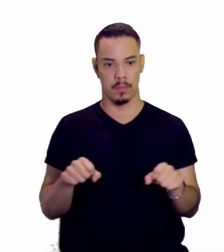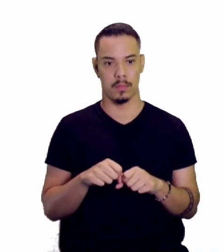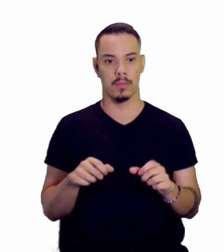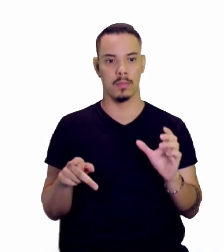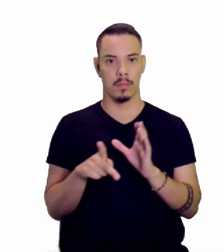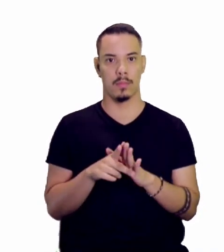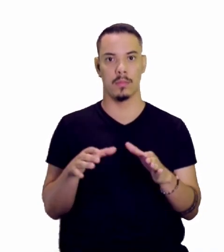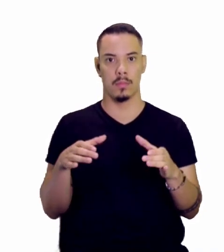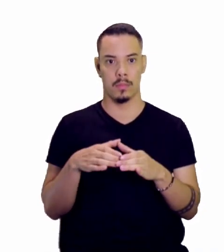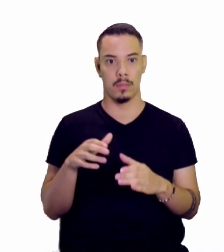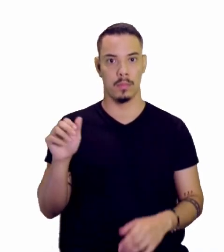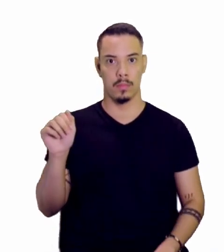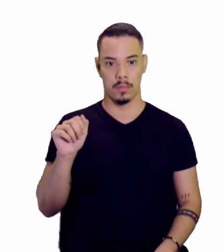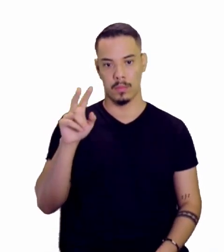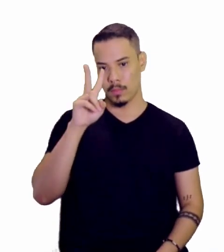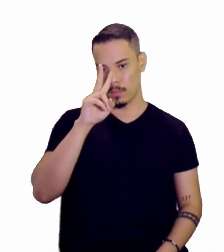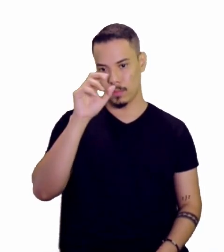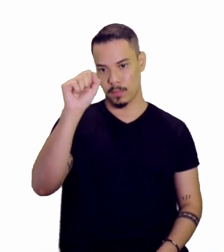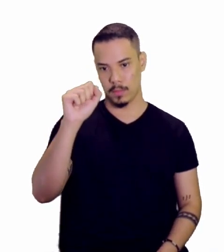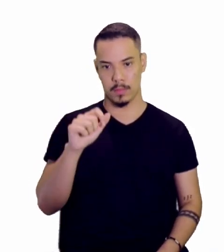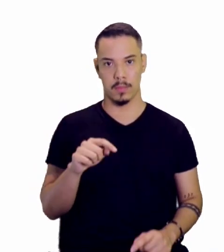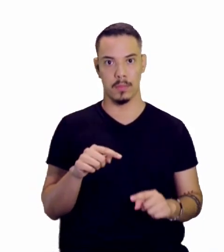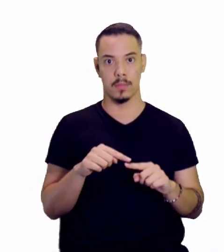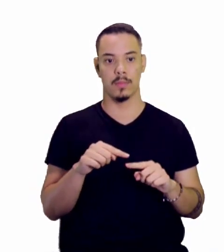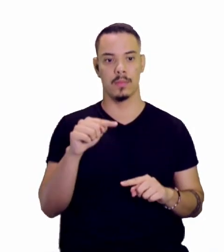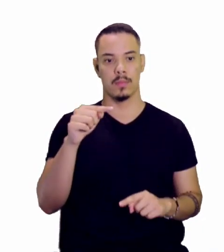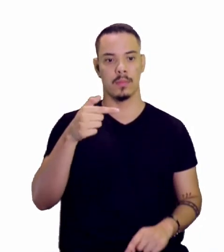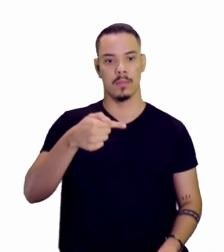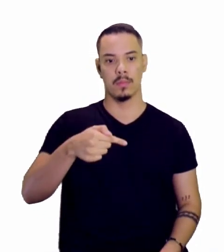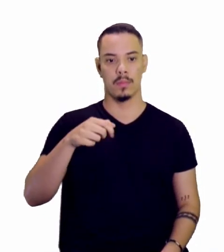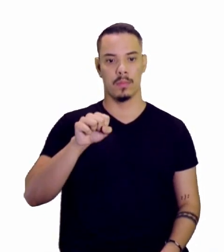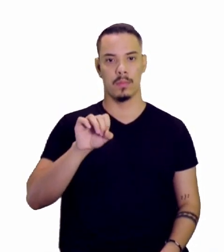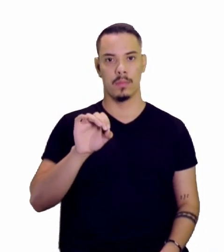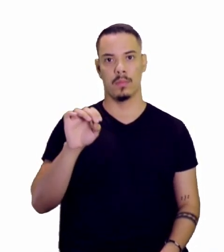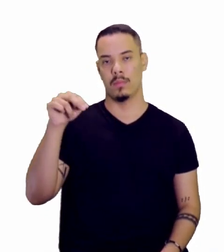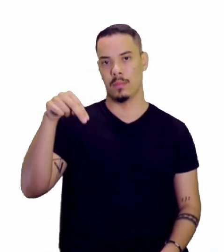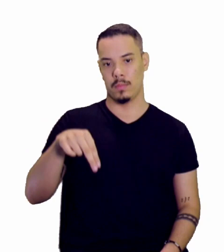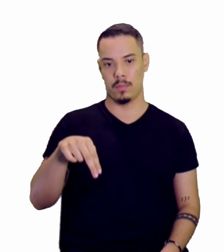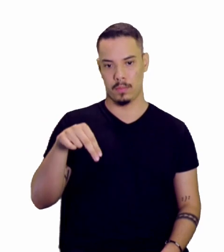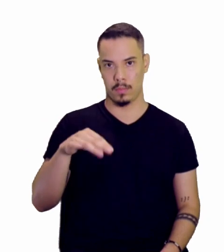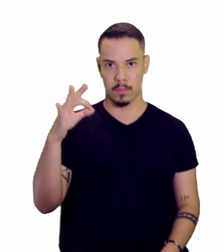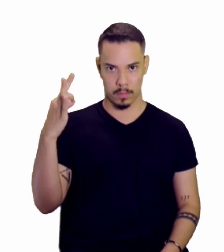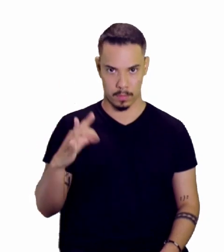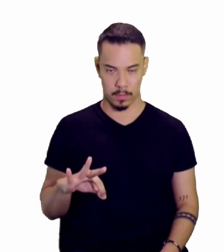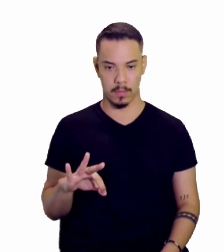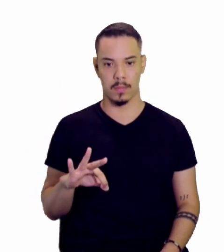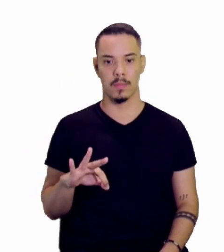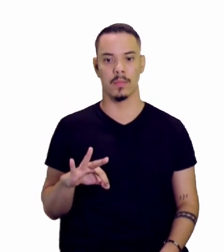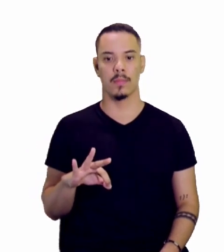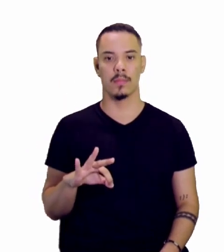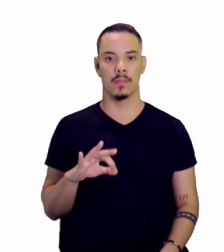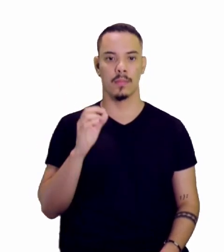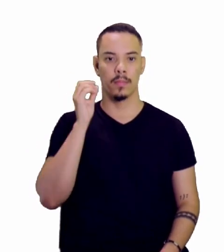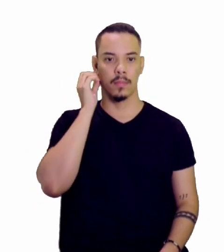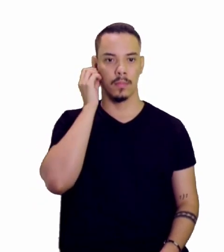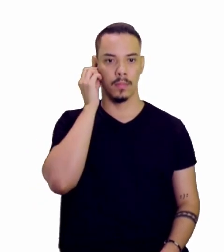equipe A com uma força horizontal de 780 newtons, certo? Então aqui, ó,